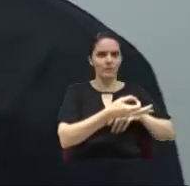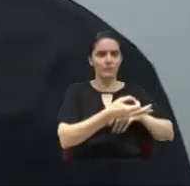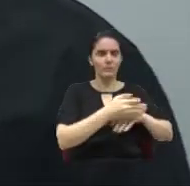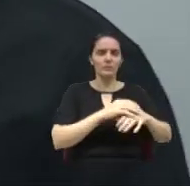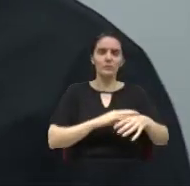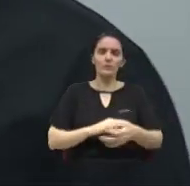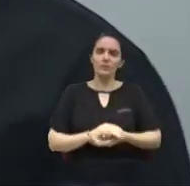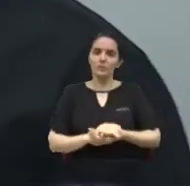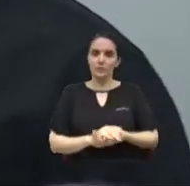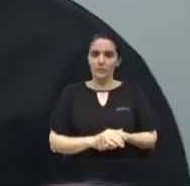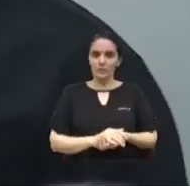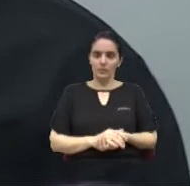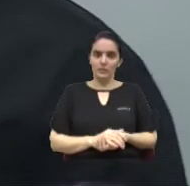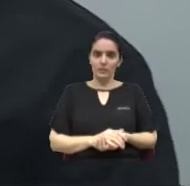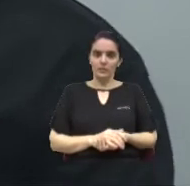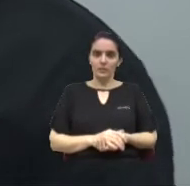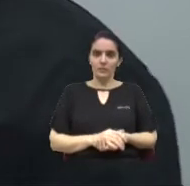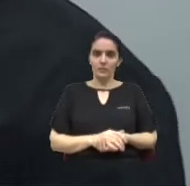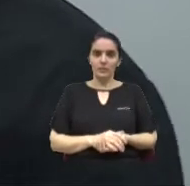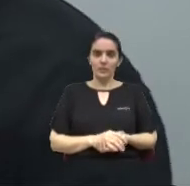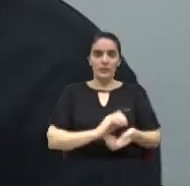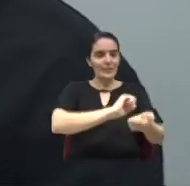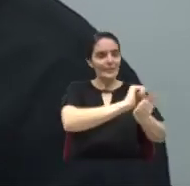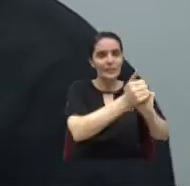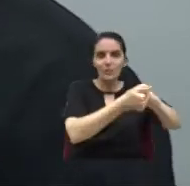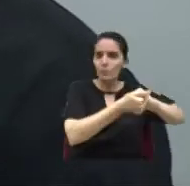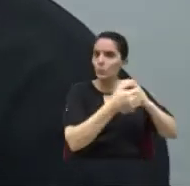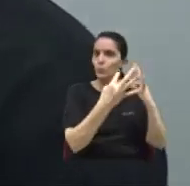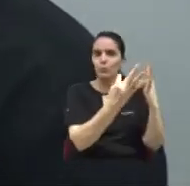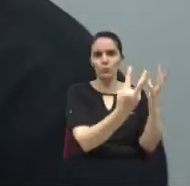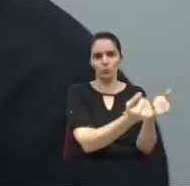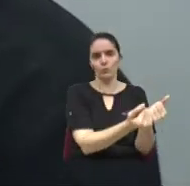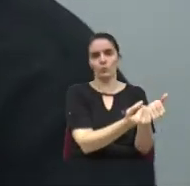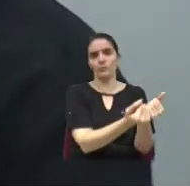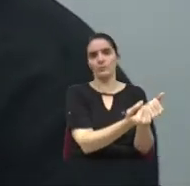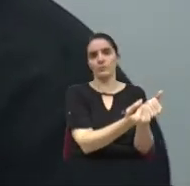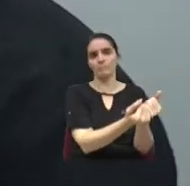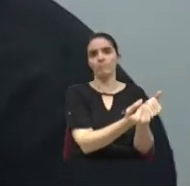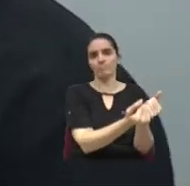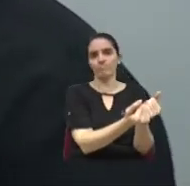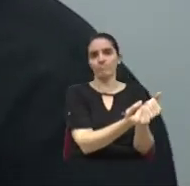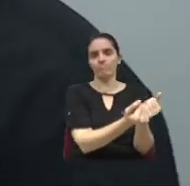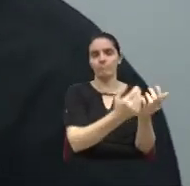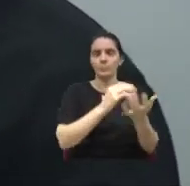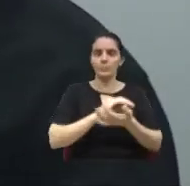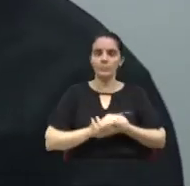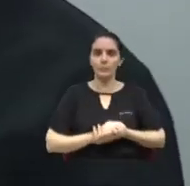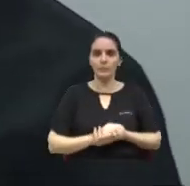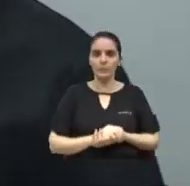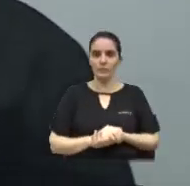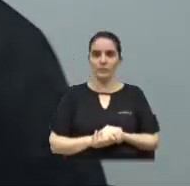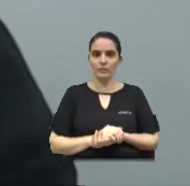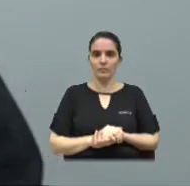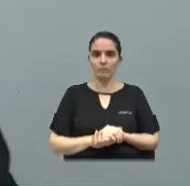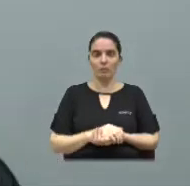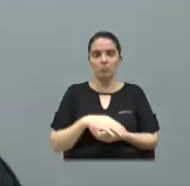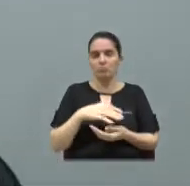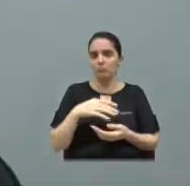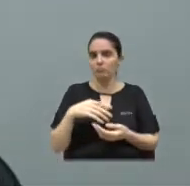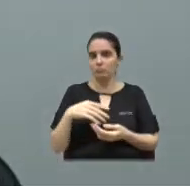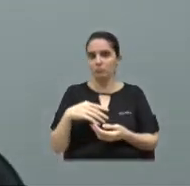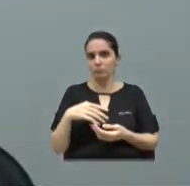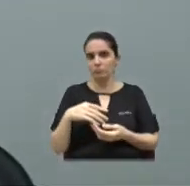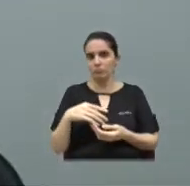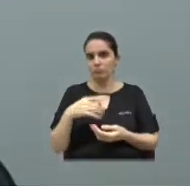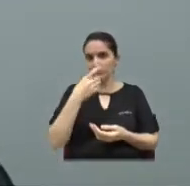para a população, e se adaptou muito bem ali naquela região, naquele local. Nós também não entendemos,